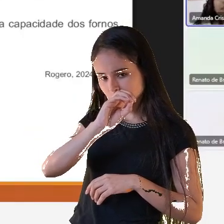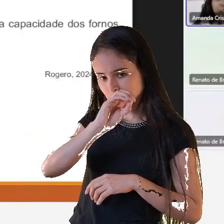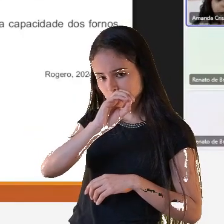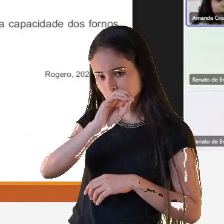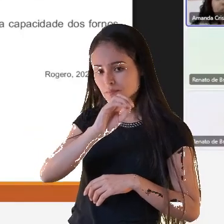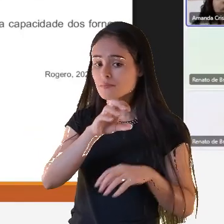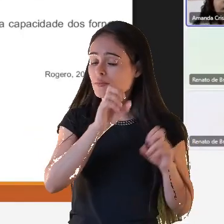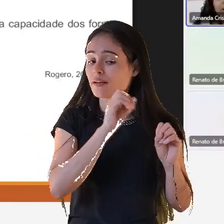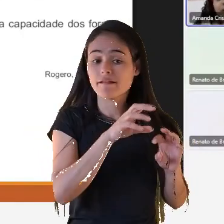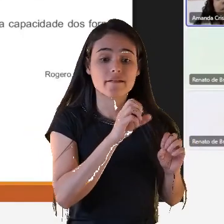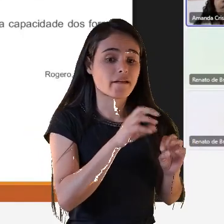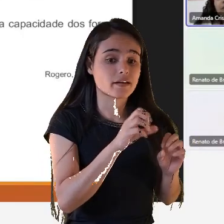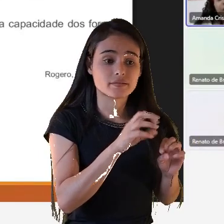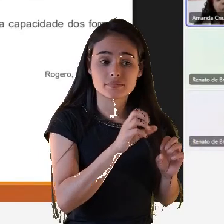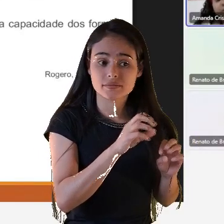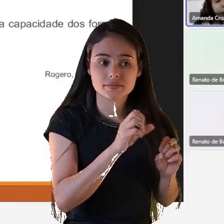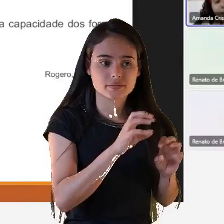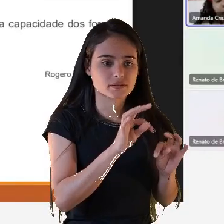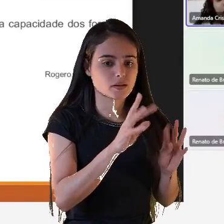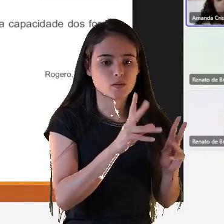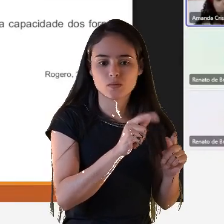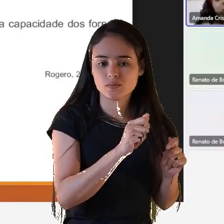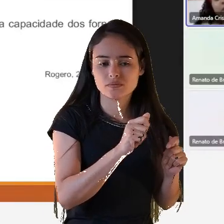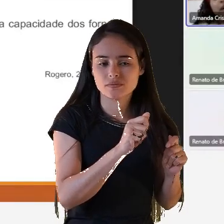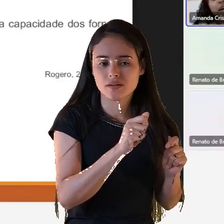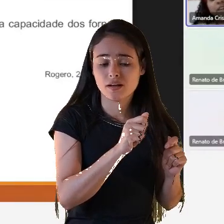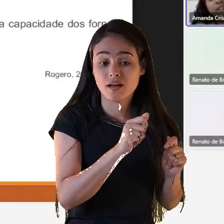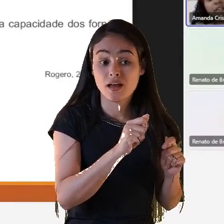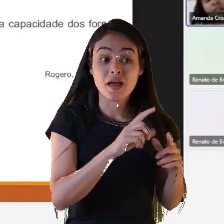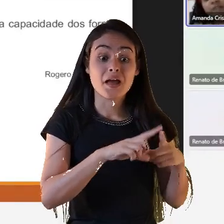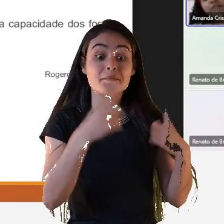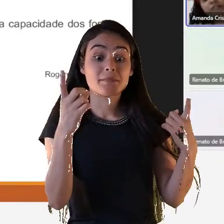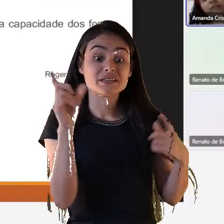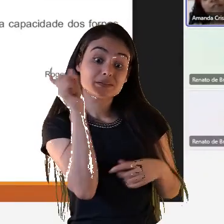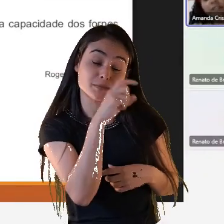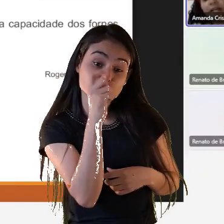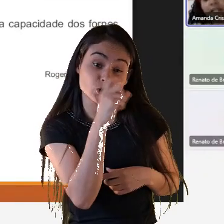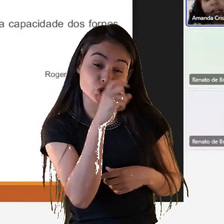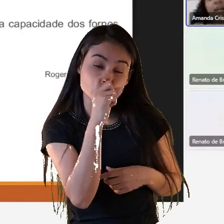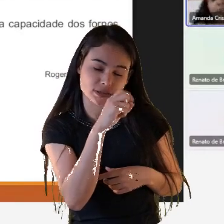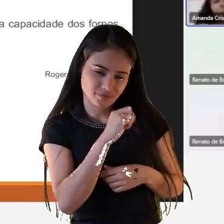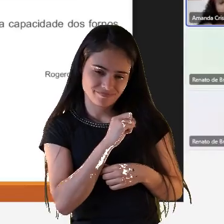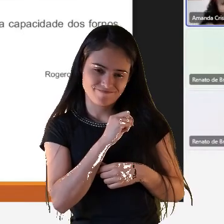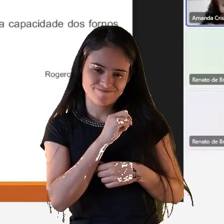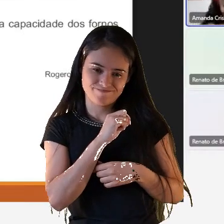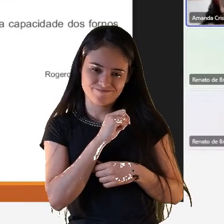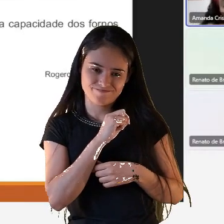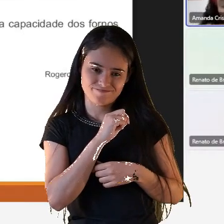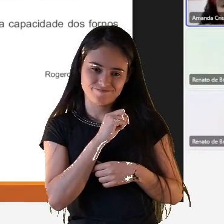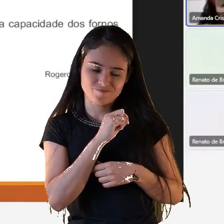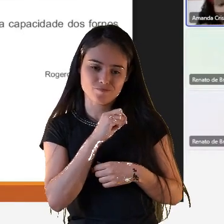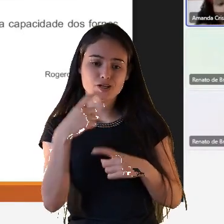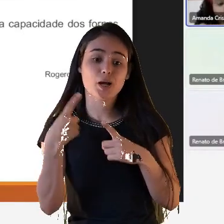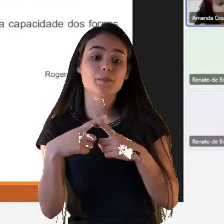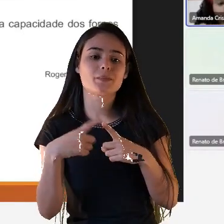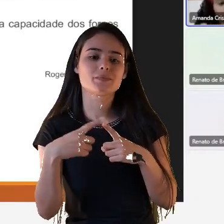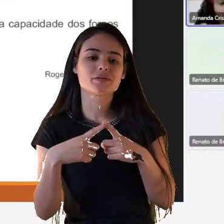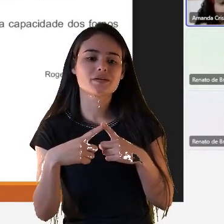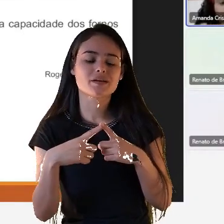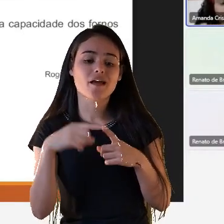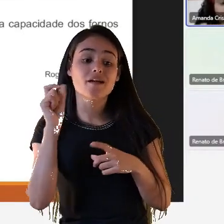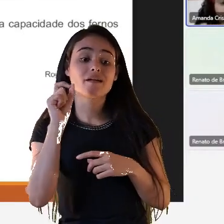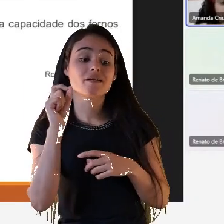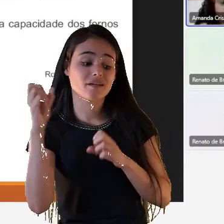que, na verdade, quem desenvolveu essa técnica foram africanos que foram trabalhar na sua